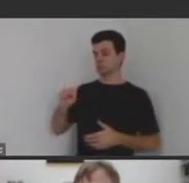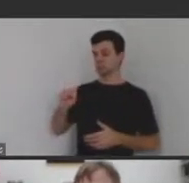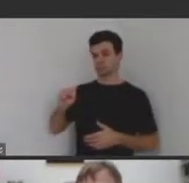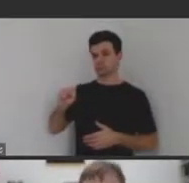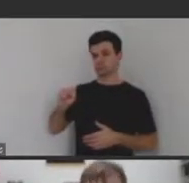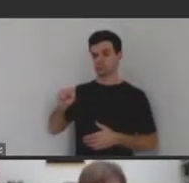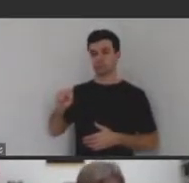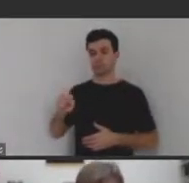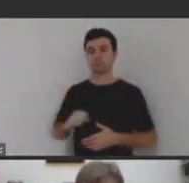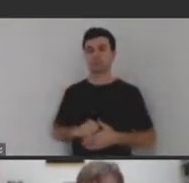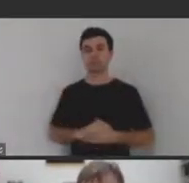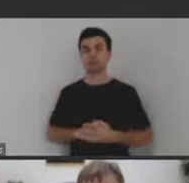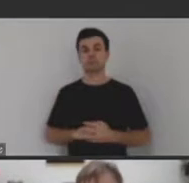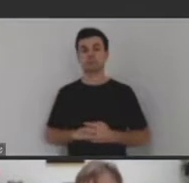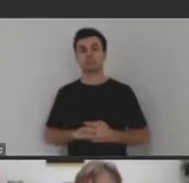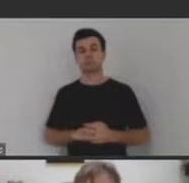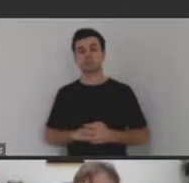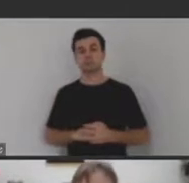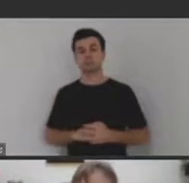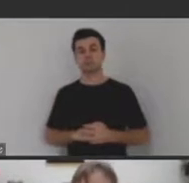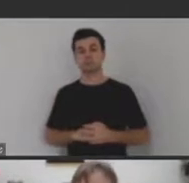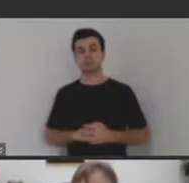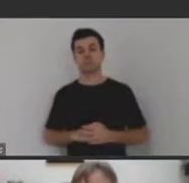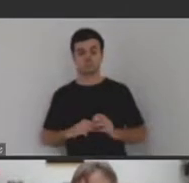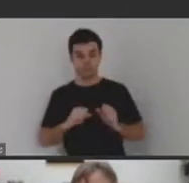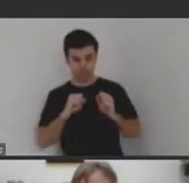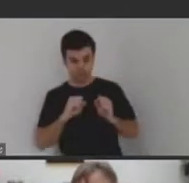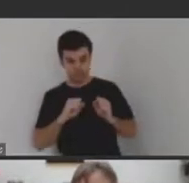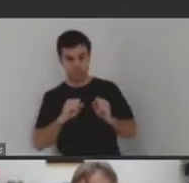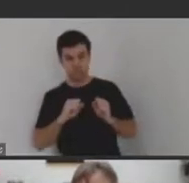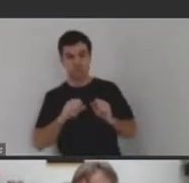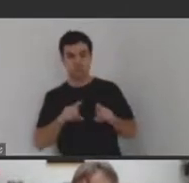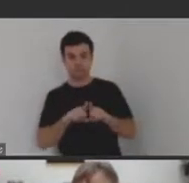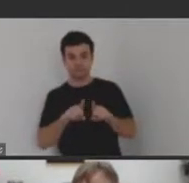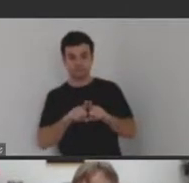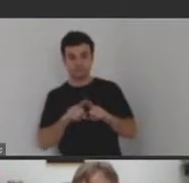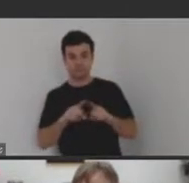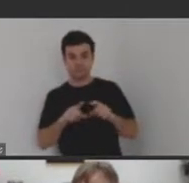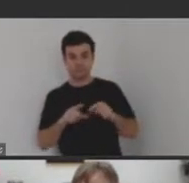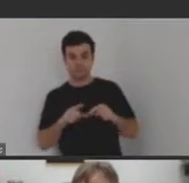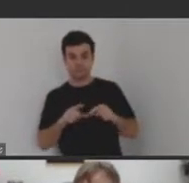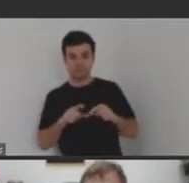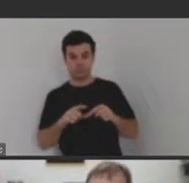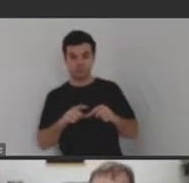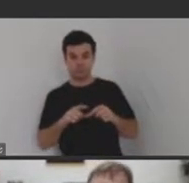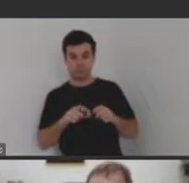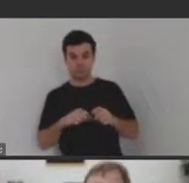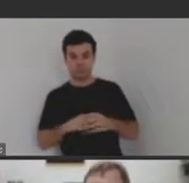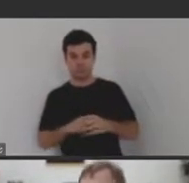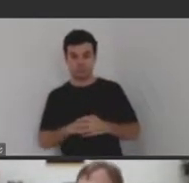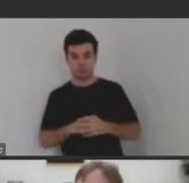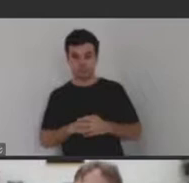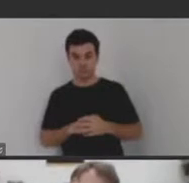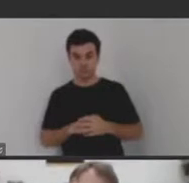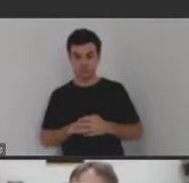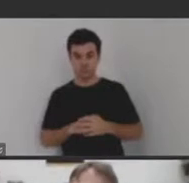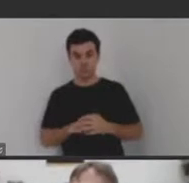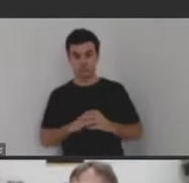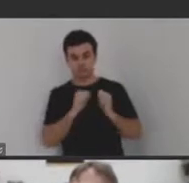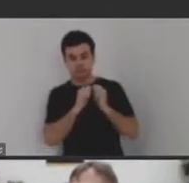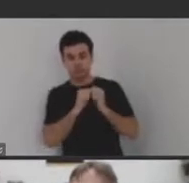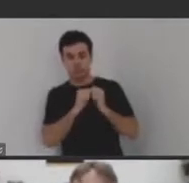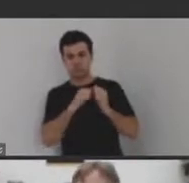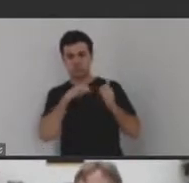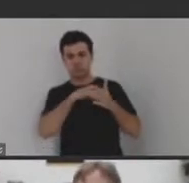pelo requerimento e peço autorização para subscrevê-lo. Vamos junto essa batalha, porque essa empresa não é